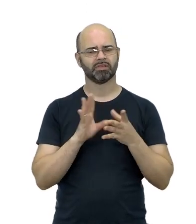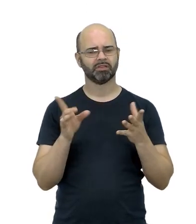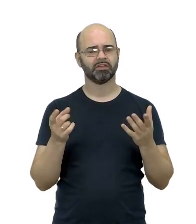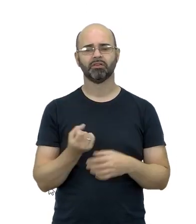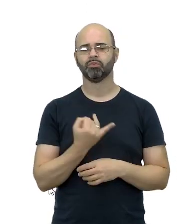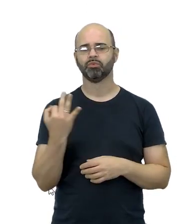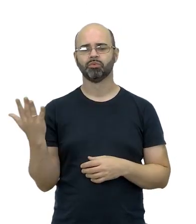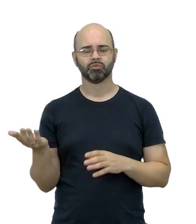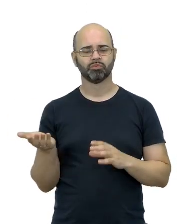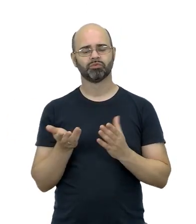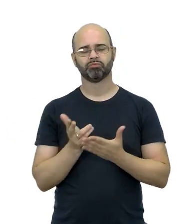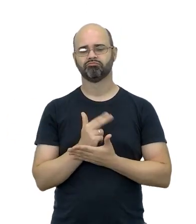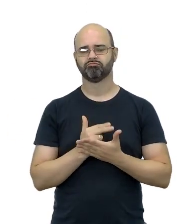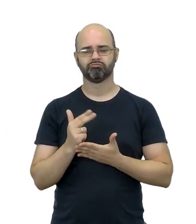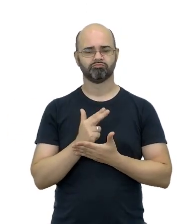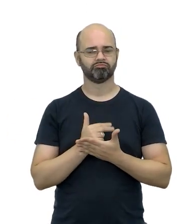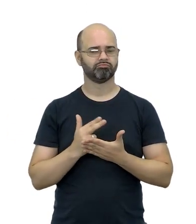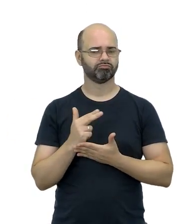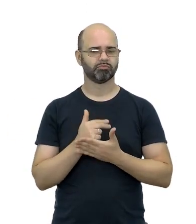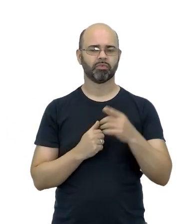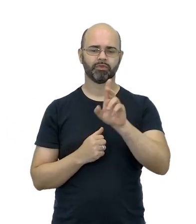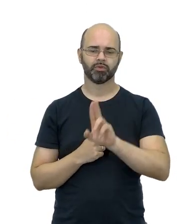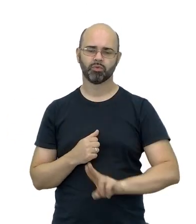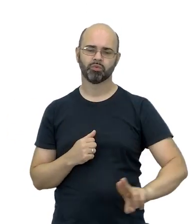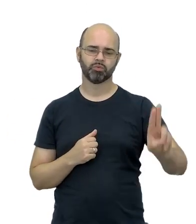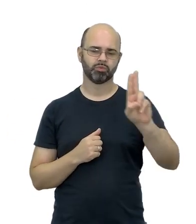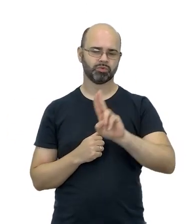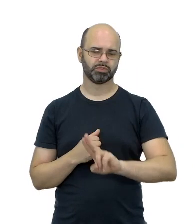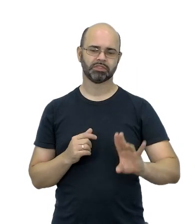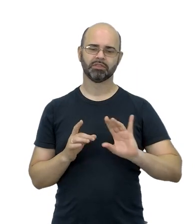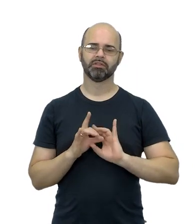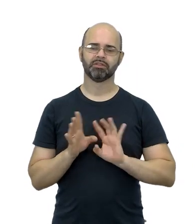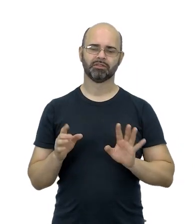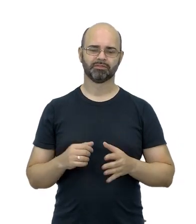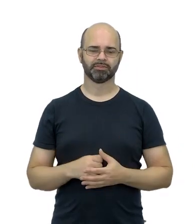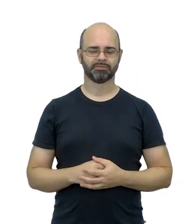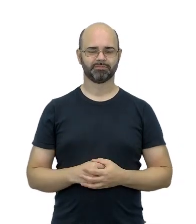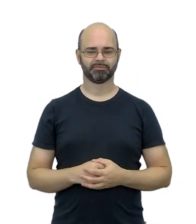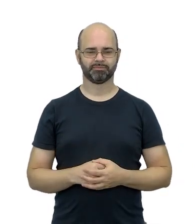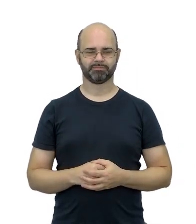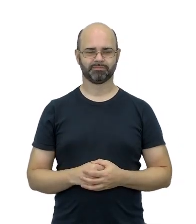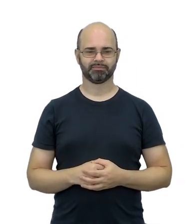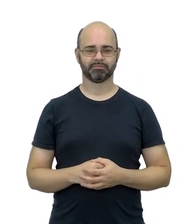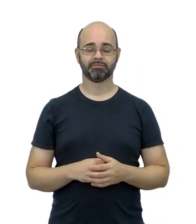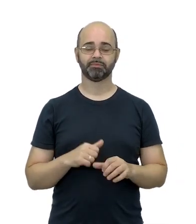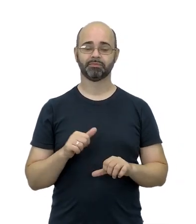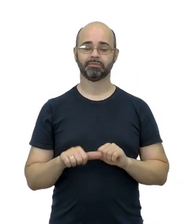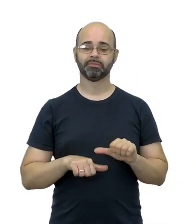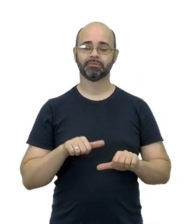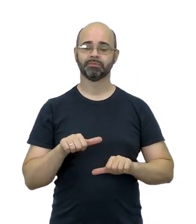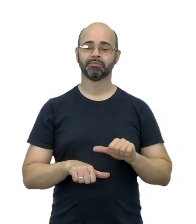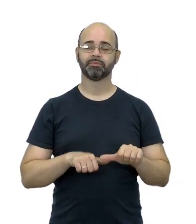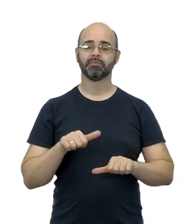quantidade de figuras que vocês vão estar utilizando com os alunos. E modificando também